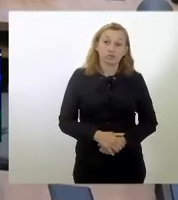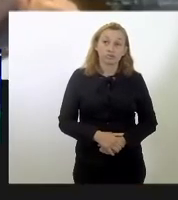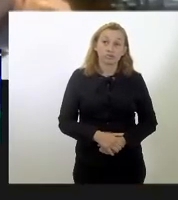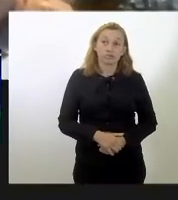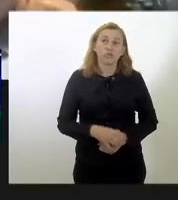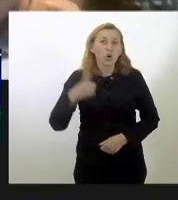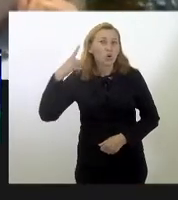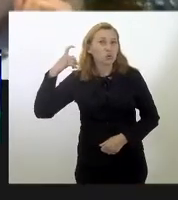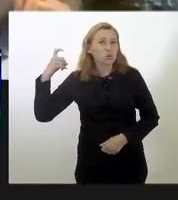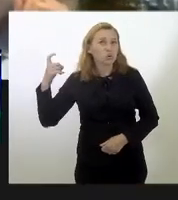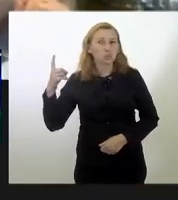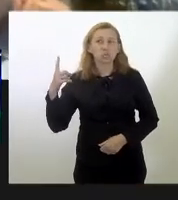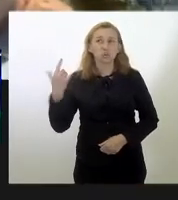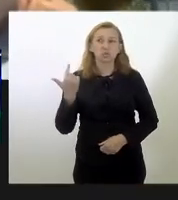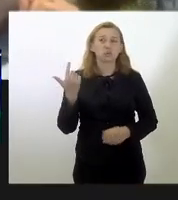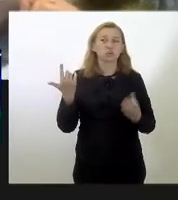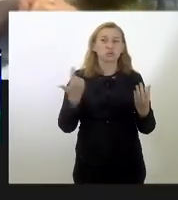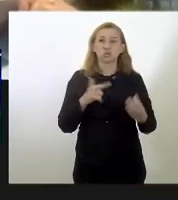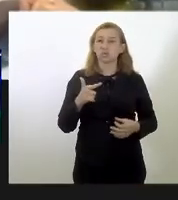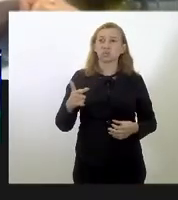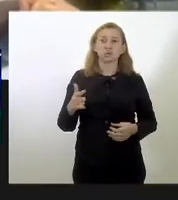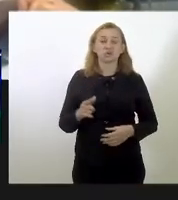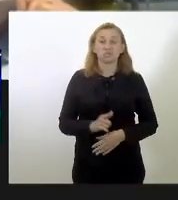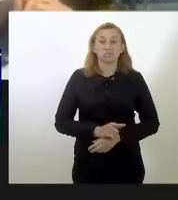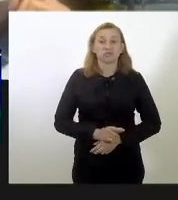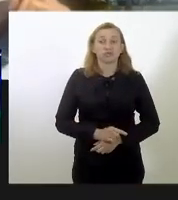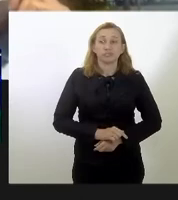Está sem som aqui para nós.